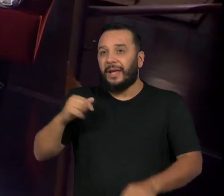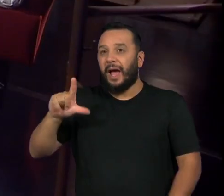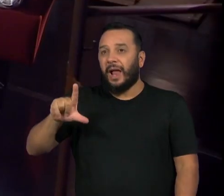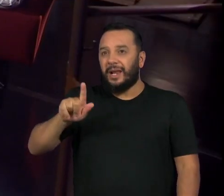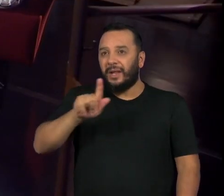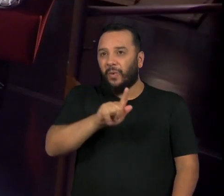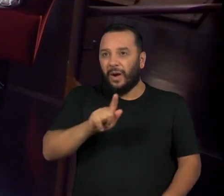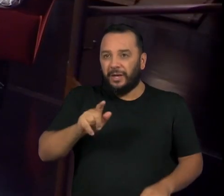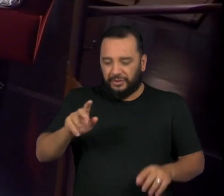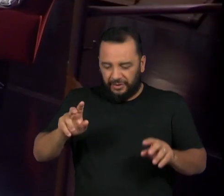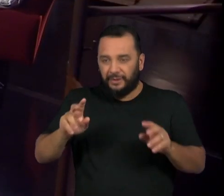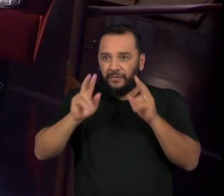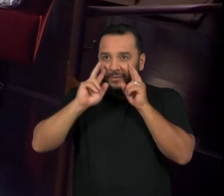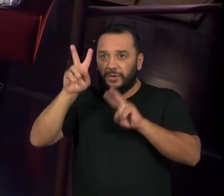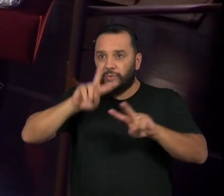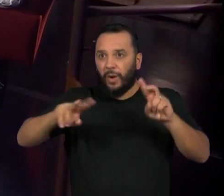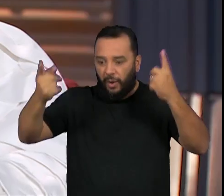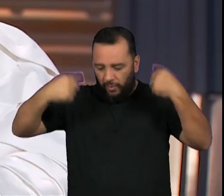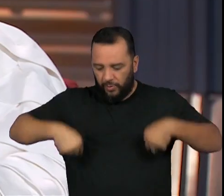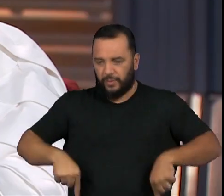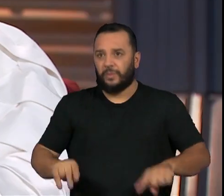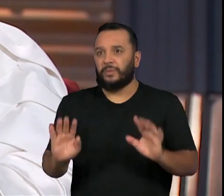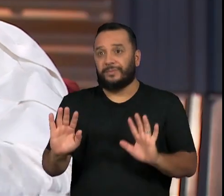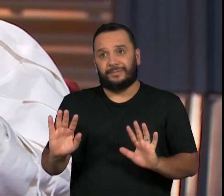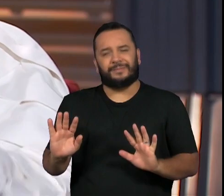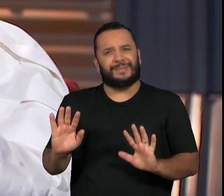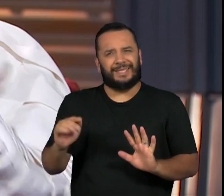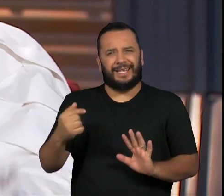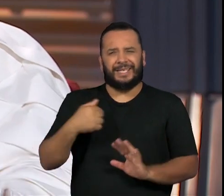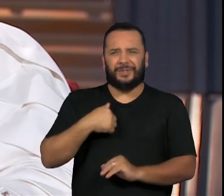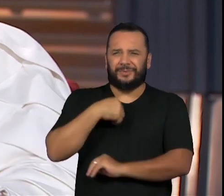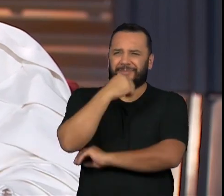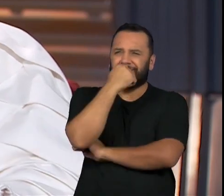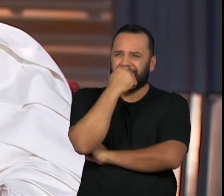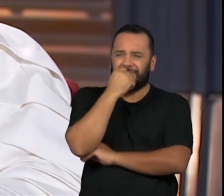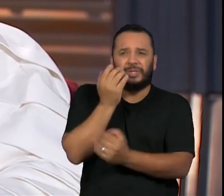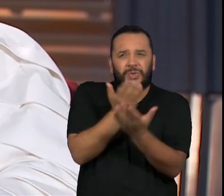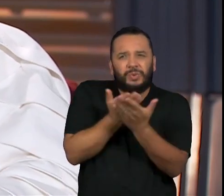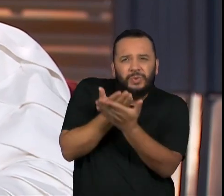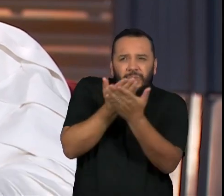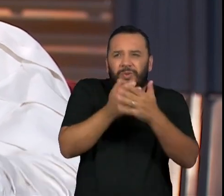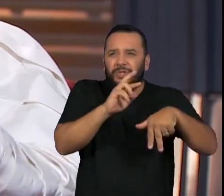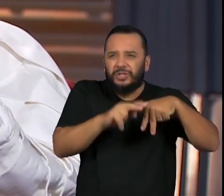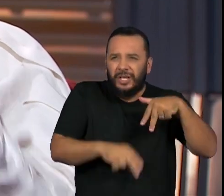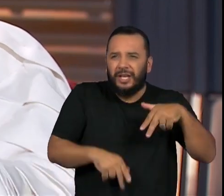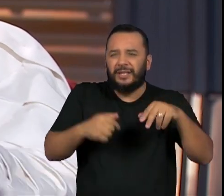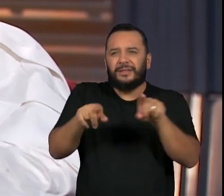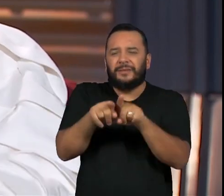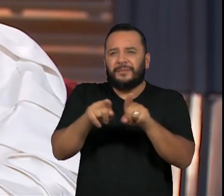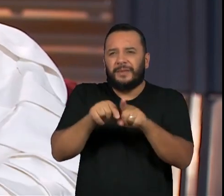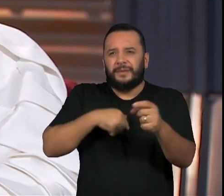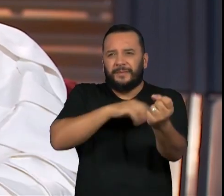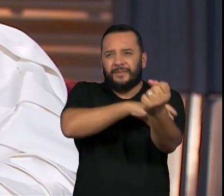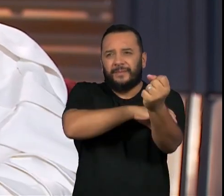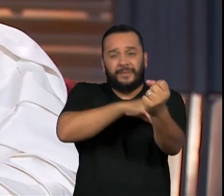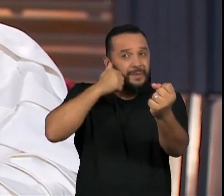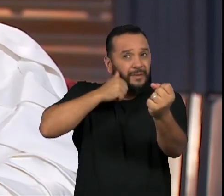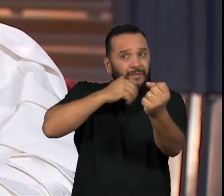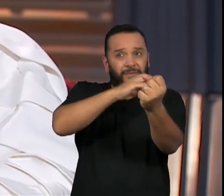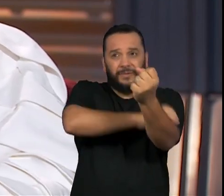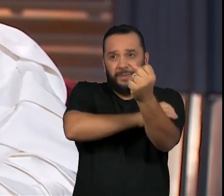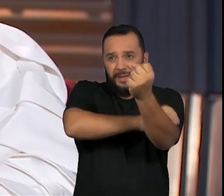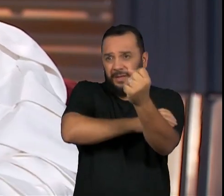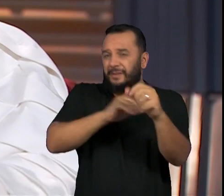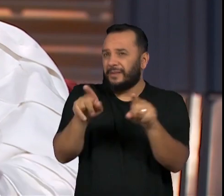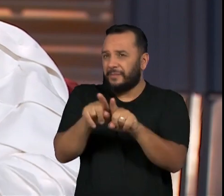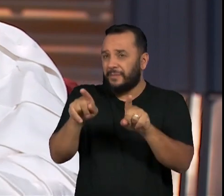E isso me fez cada vez mais aprofundar as indagações no campo dos estudos de gênero, feminismos e das relações raciais,